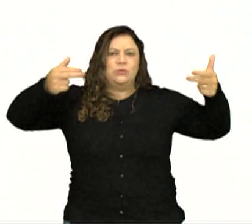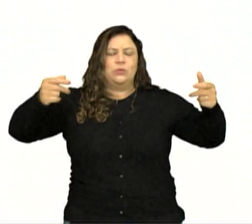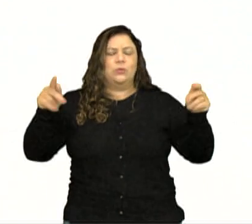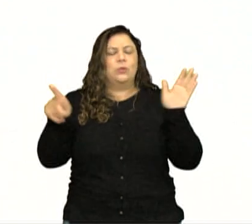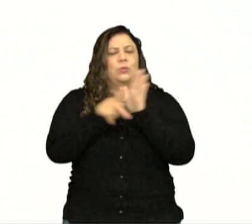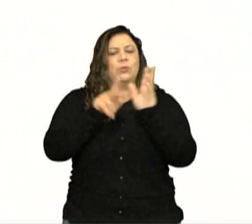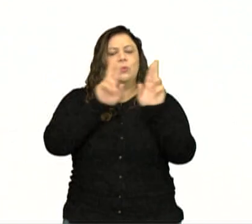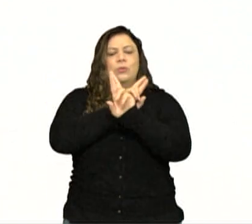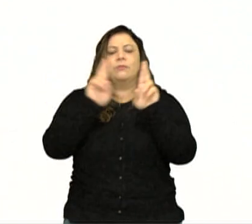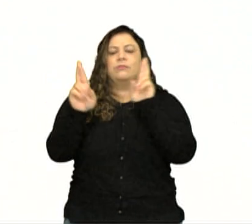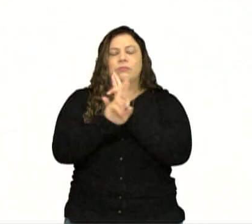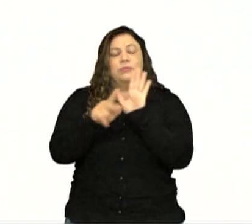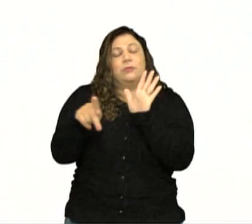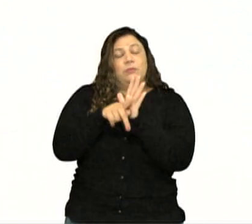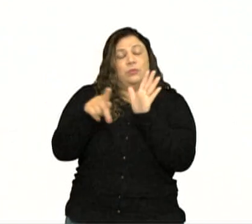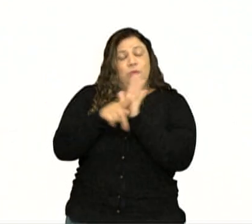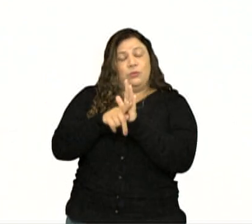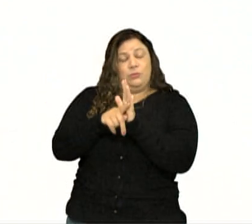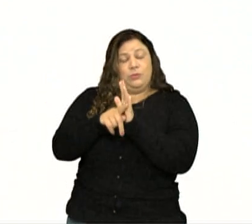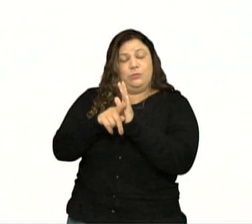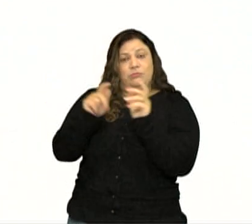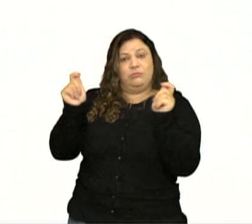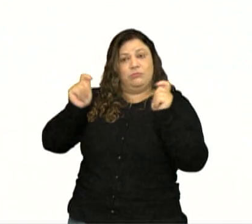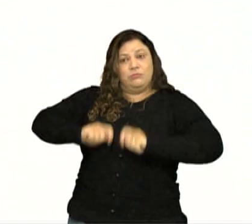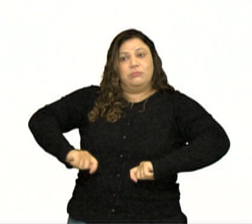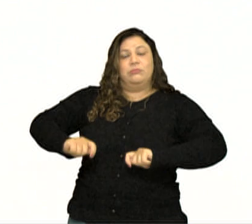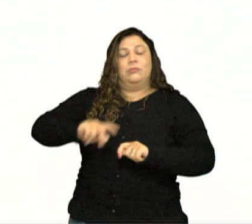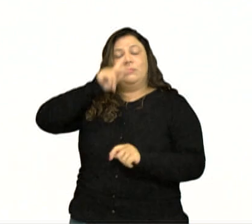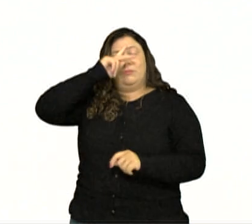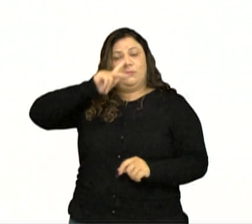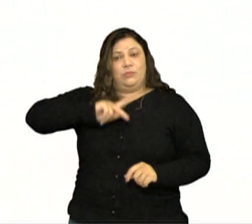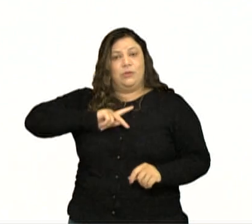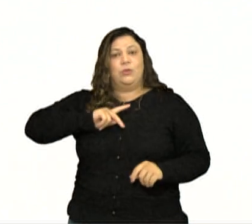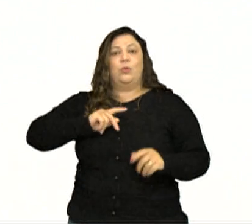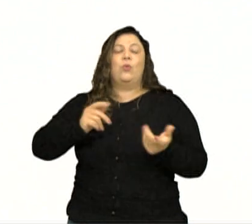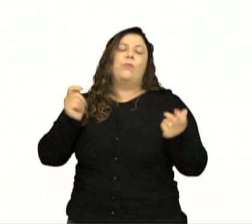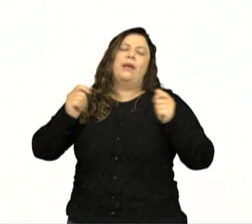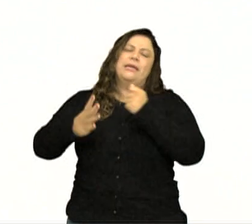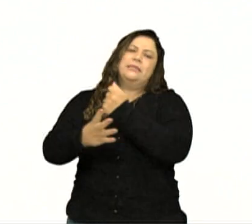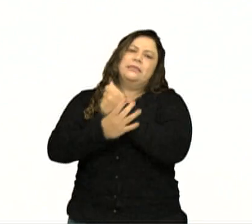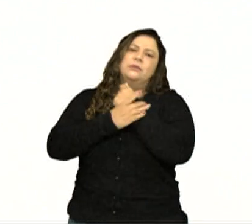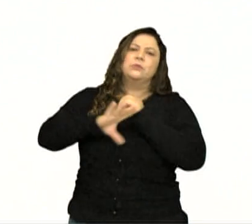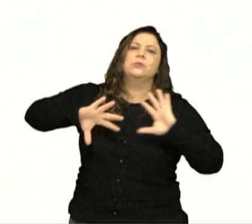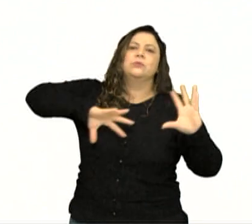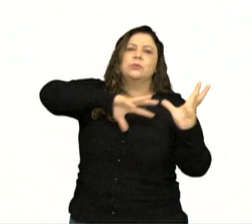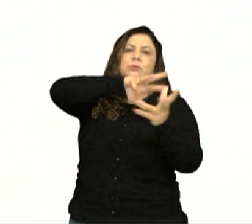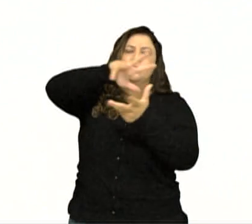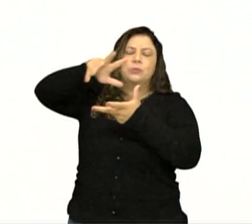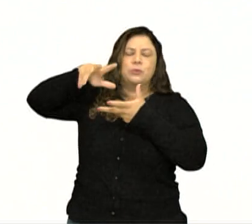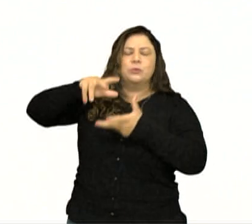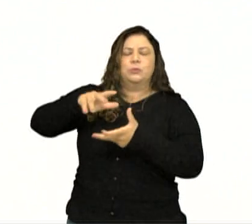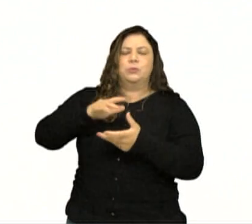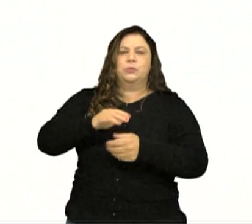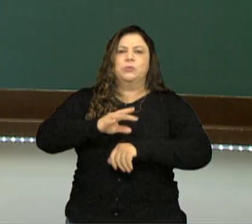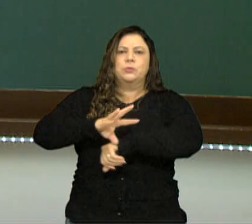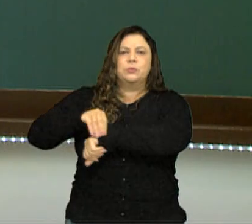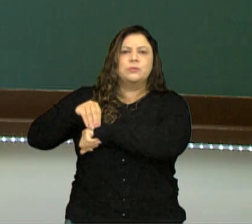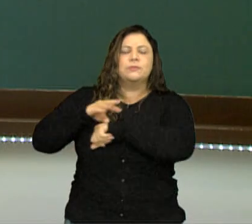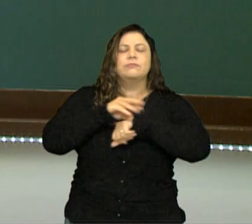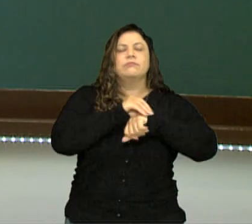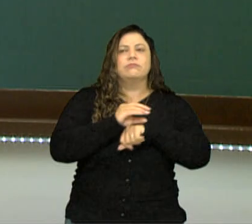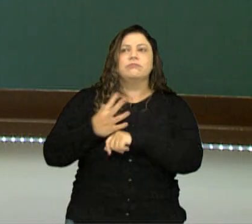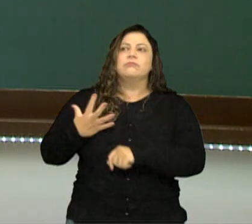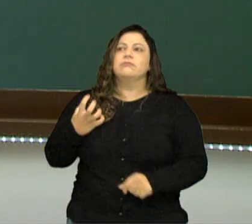próprio conhecimento mais seguro sobre o mundo. Temos que lembrar que o Spinoza é